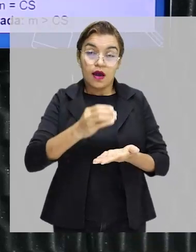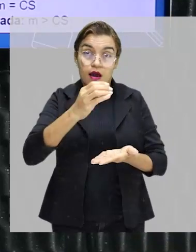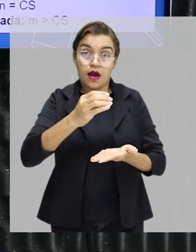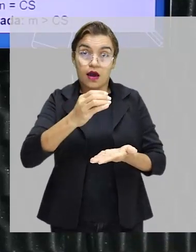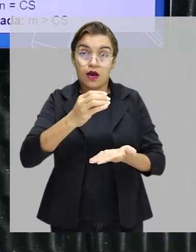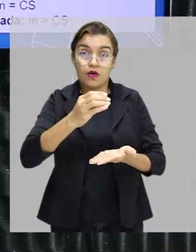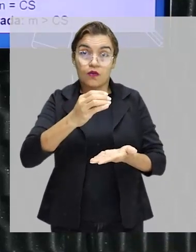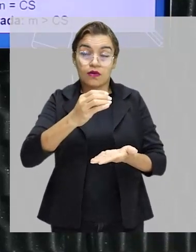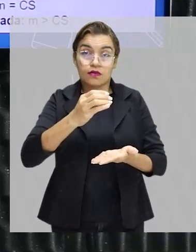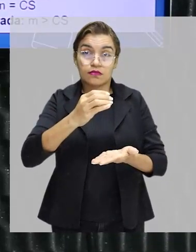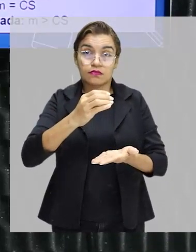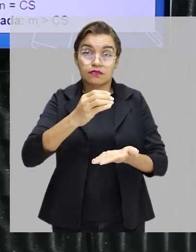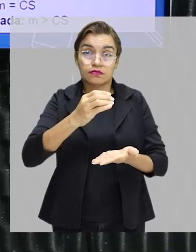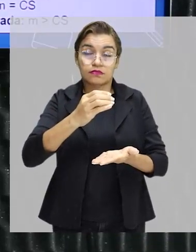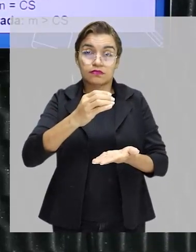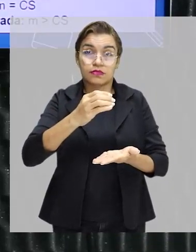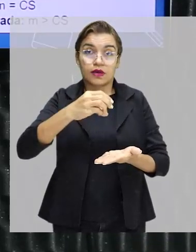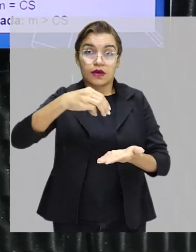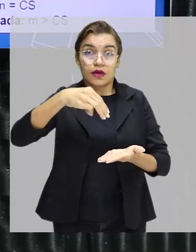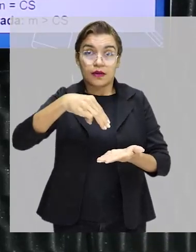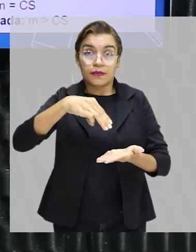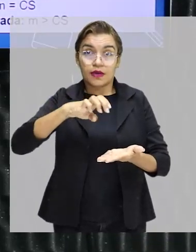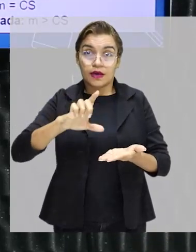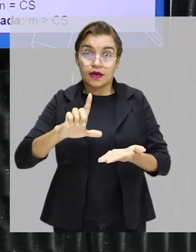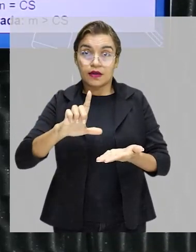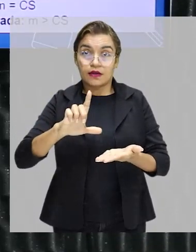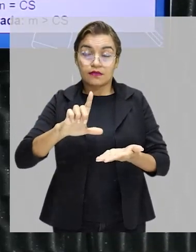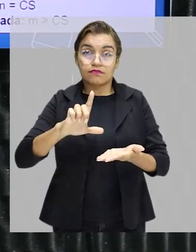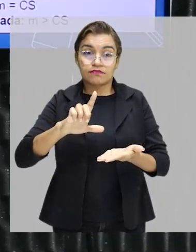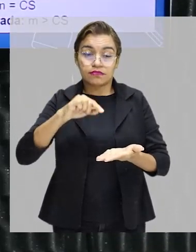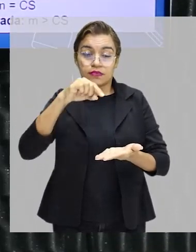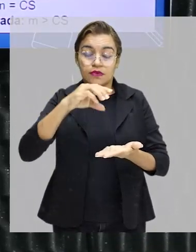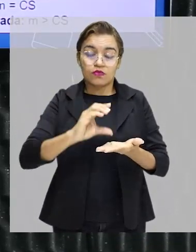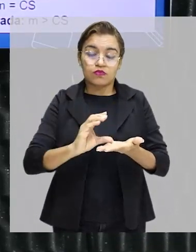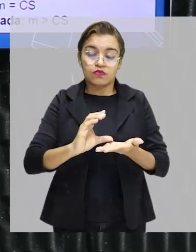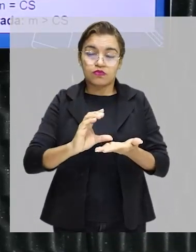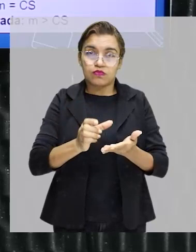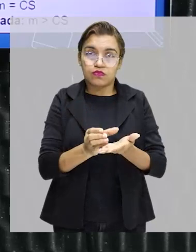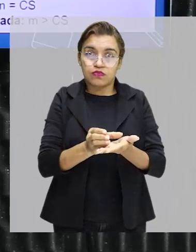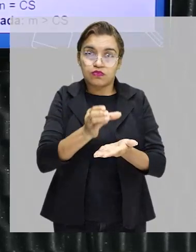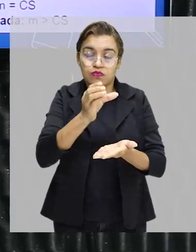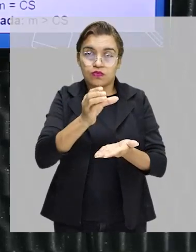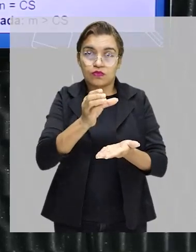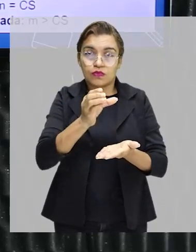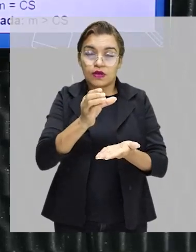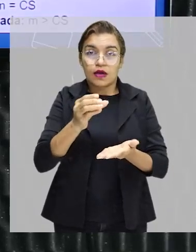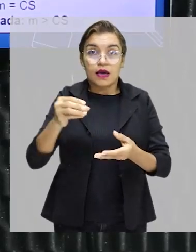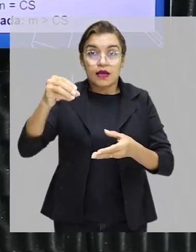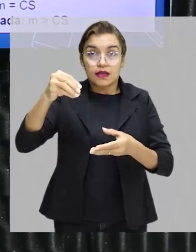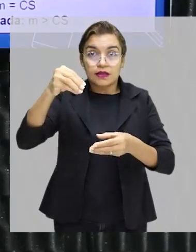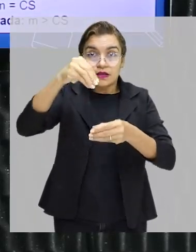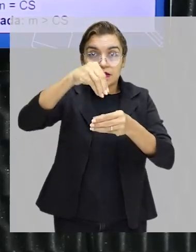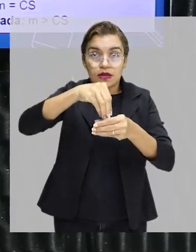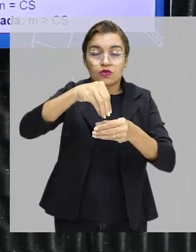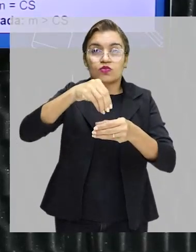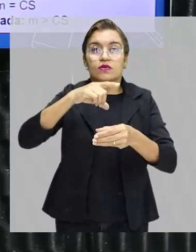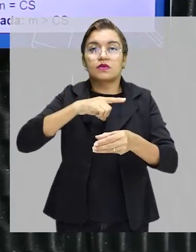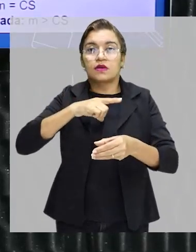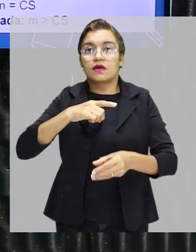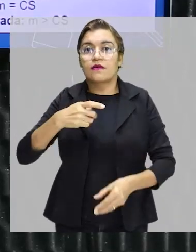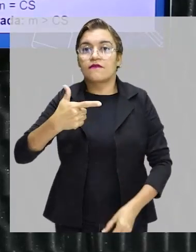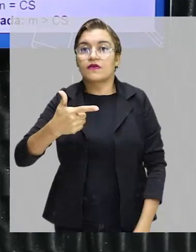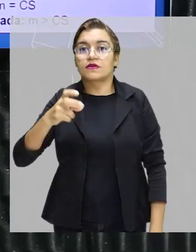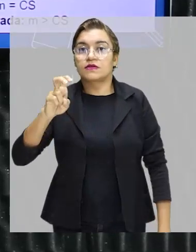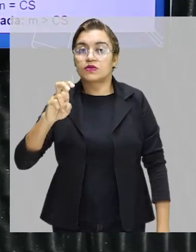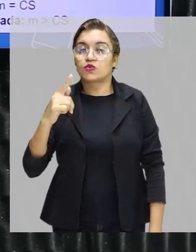100 gramas equivale a 100 ml. Se dissolvermos 25 gramas dessa substância X, a quantidade